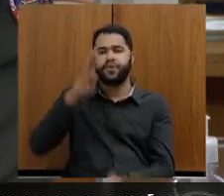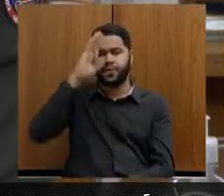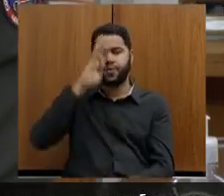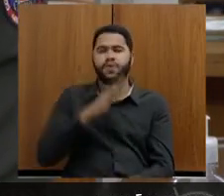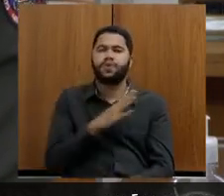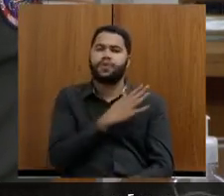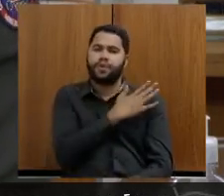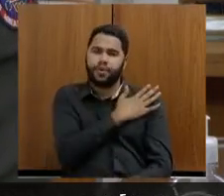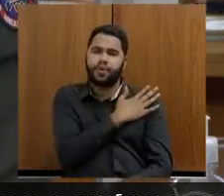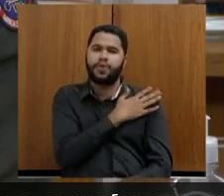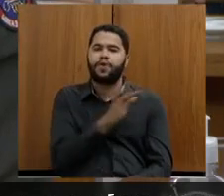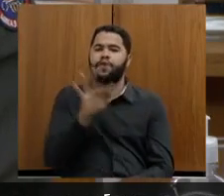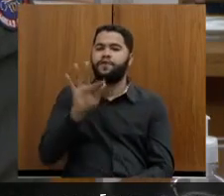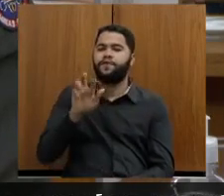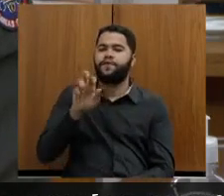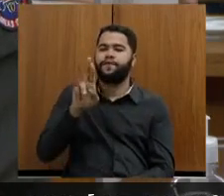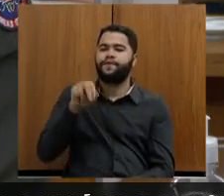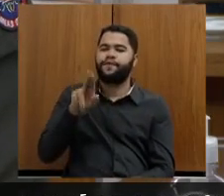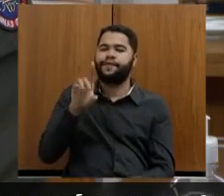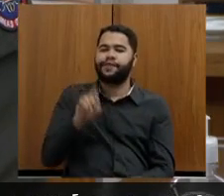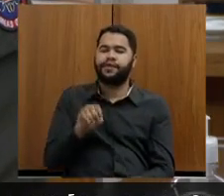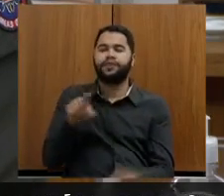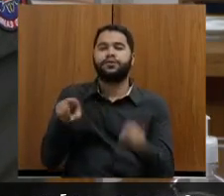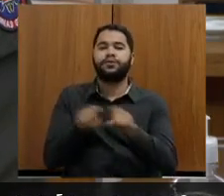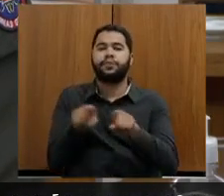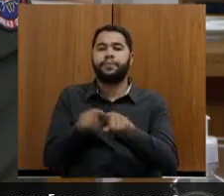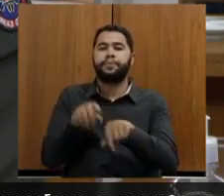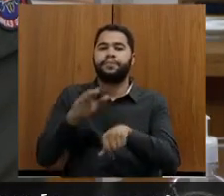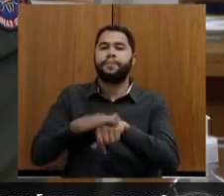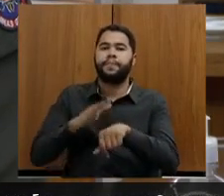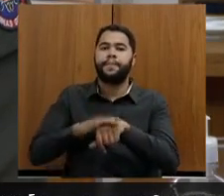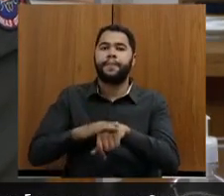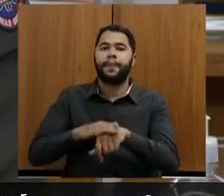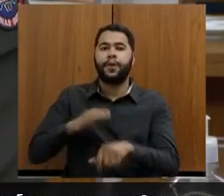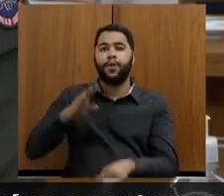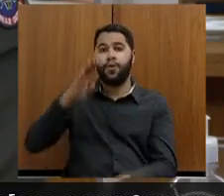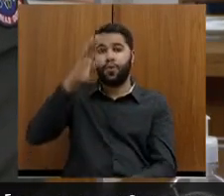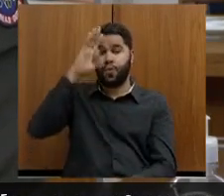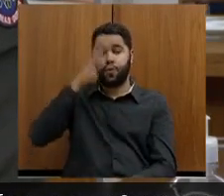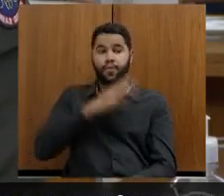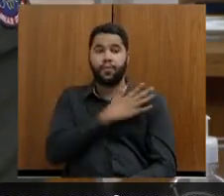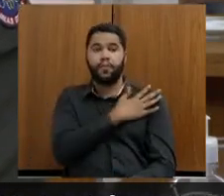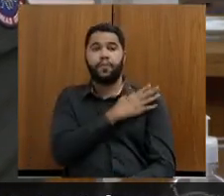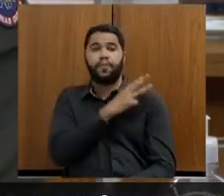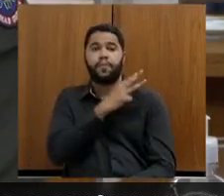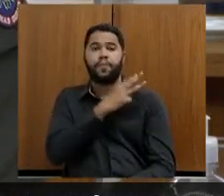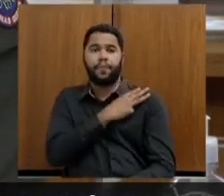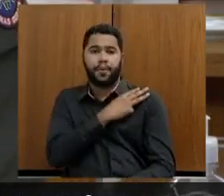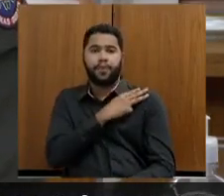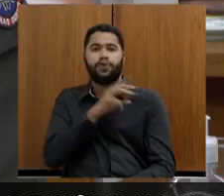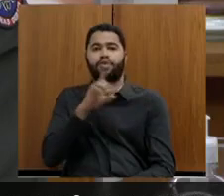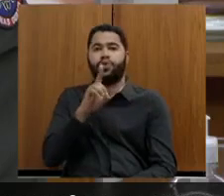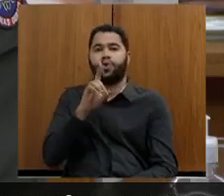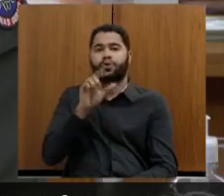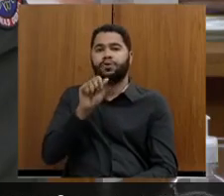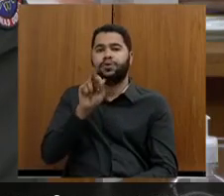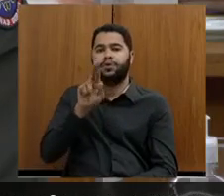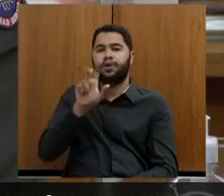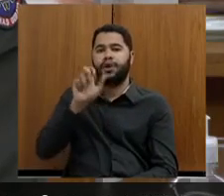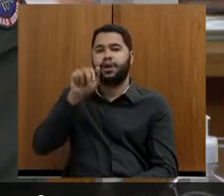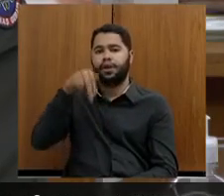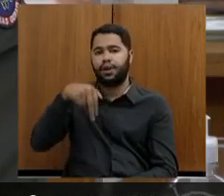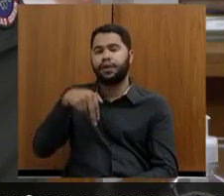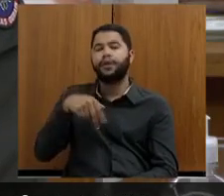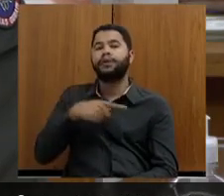também é um grande conhecido do Senhor além do próprio Major Darlan nós temos a previsão de